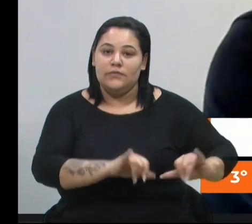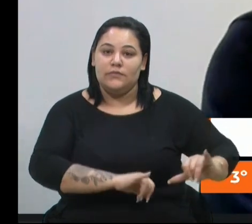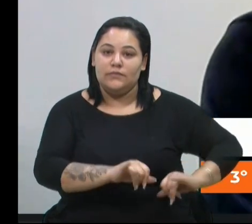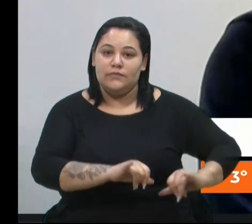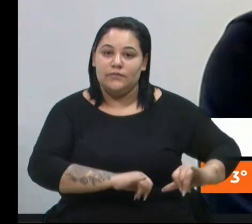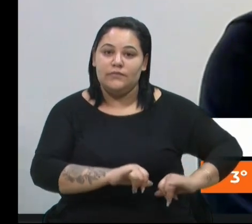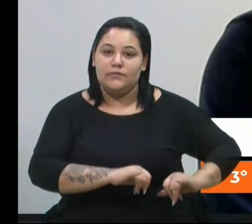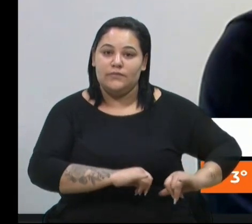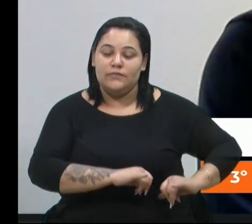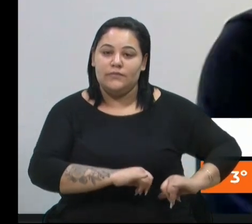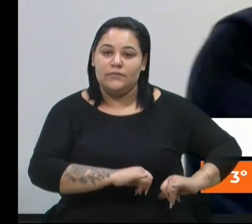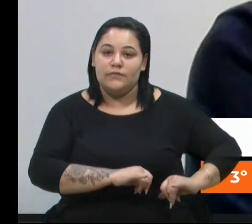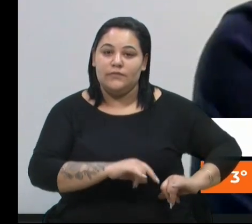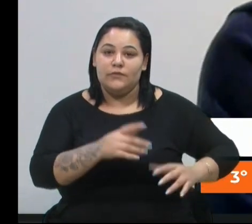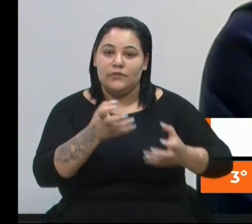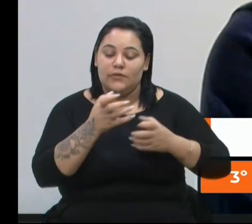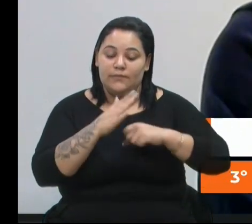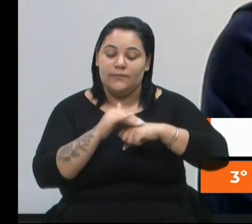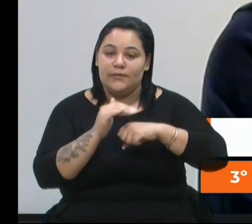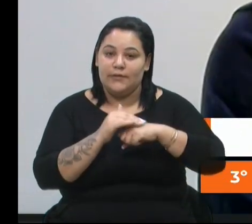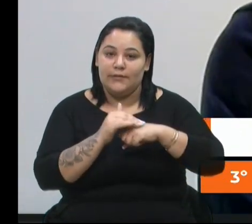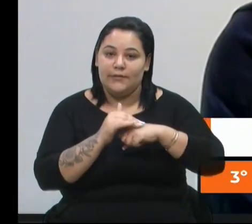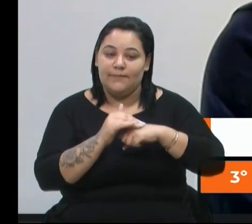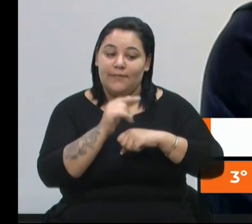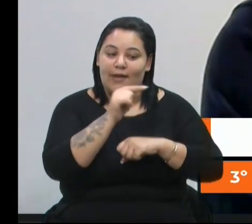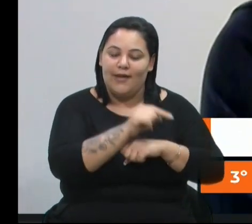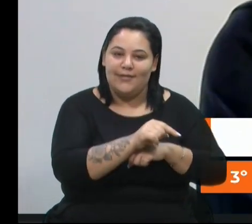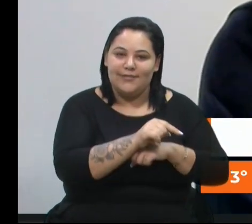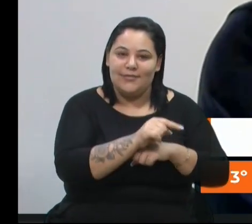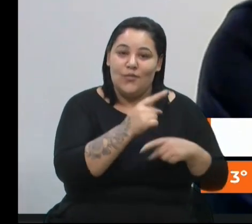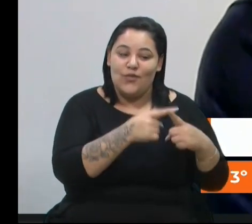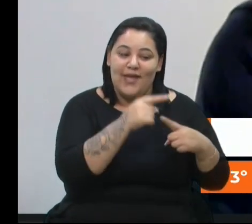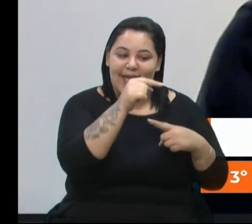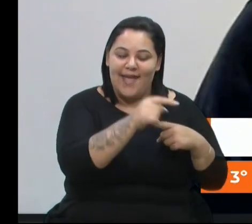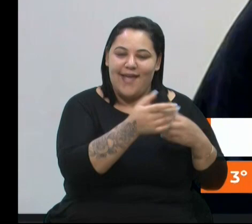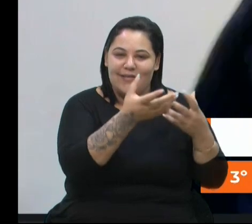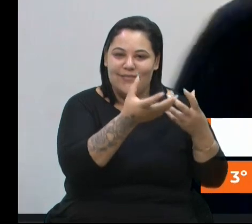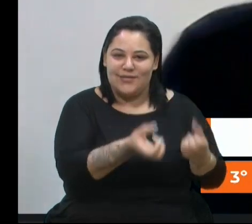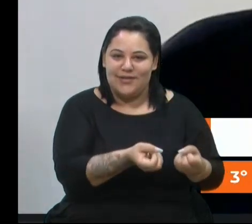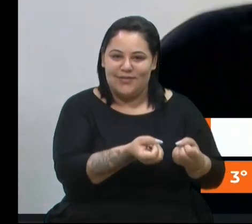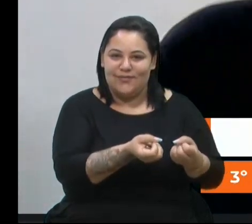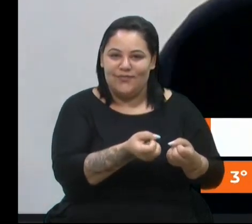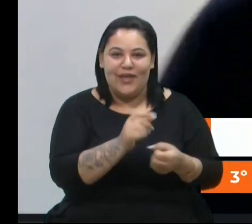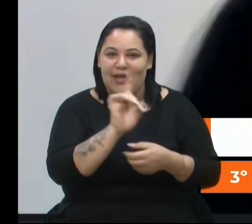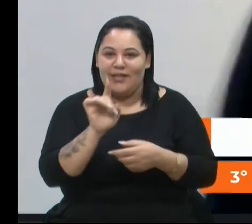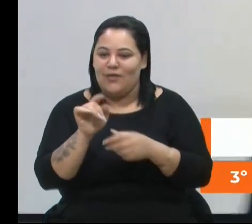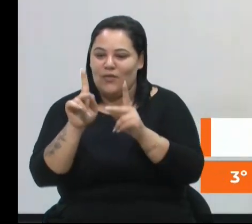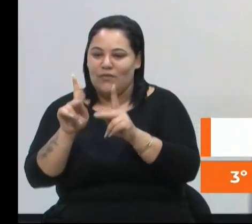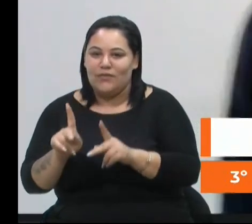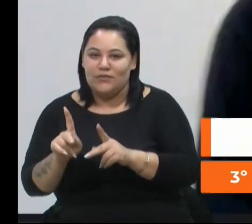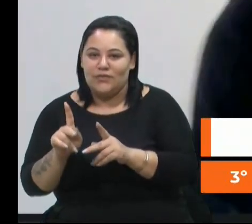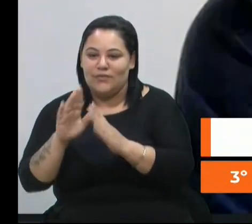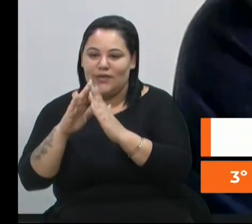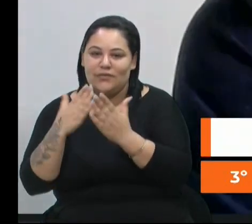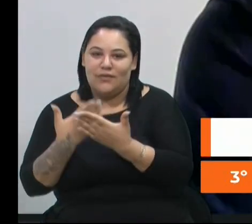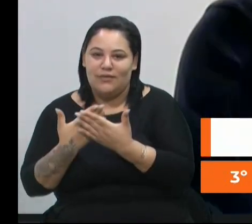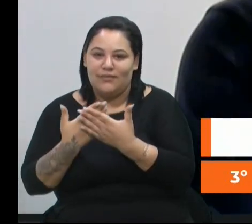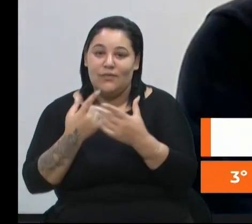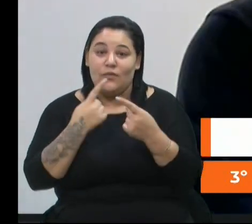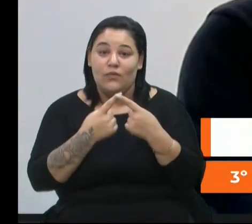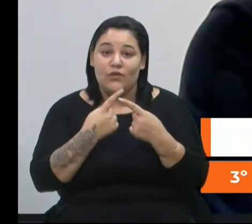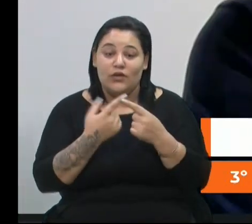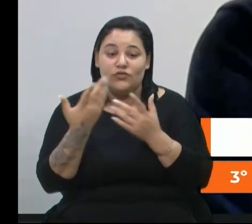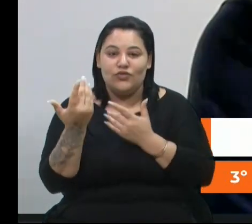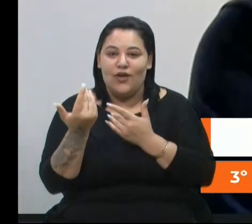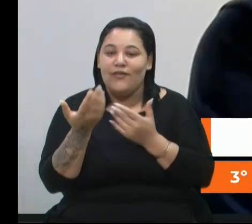quero agradar a eles e não a galera da escola. Porque na adolescência, tudo o que eles estão buscando é